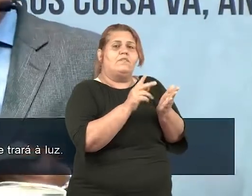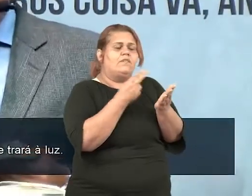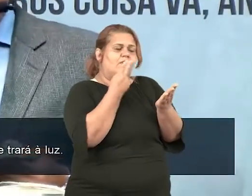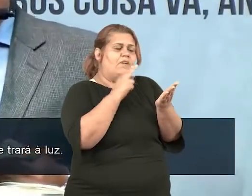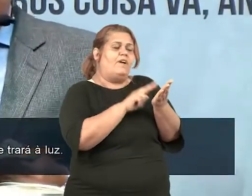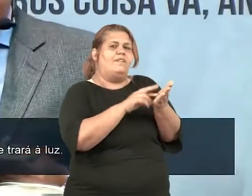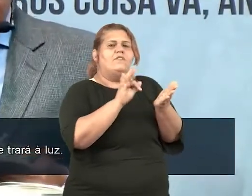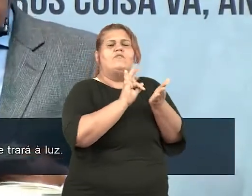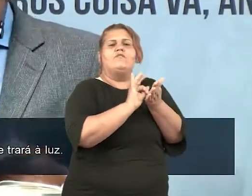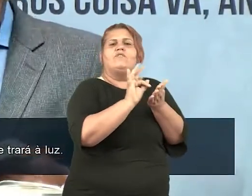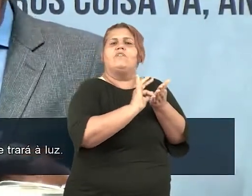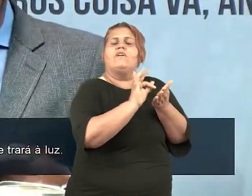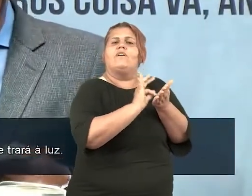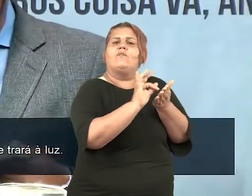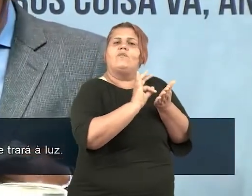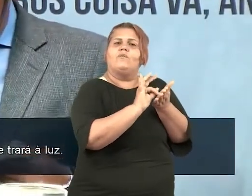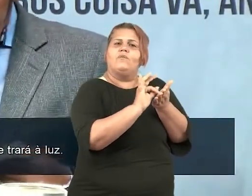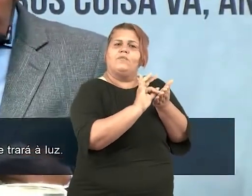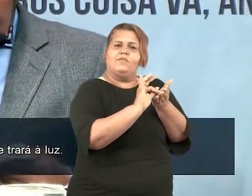carta de Tiago.